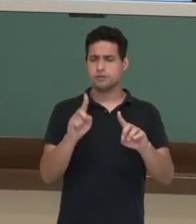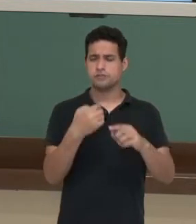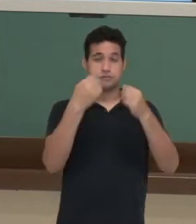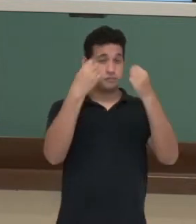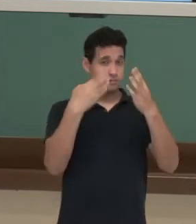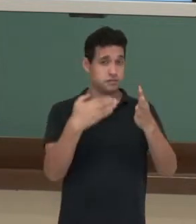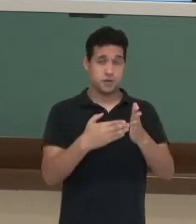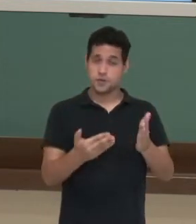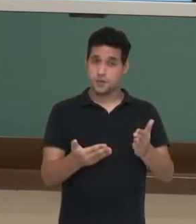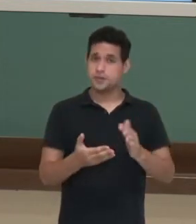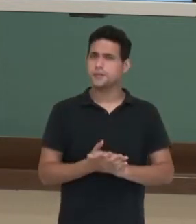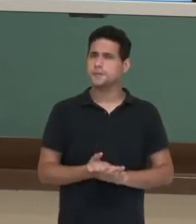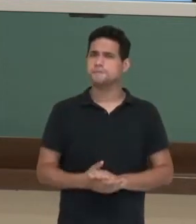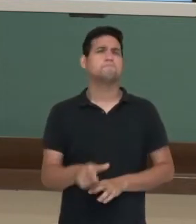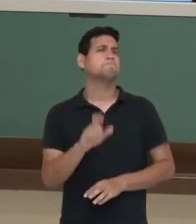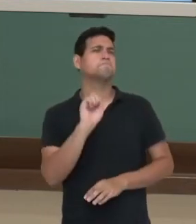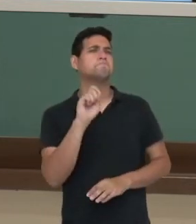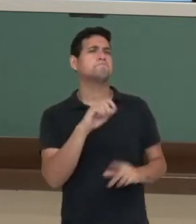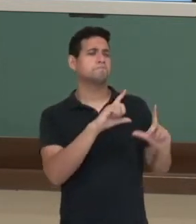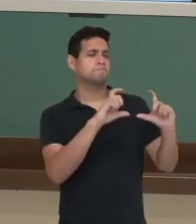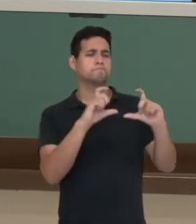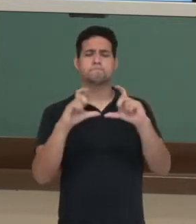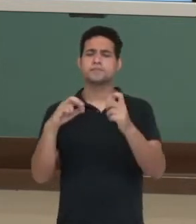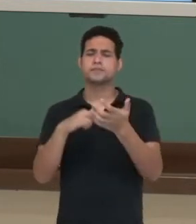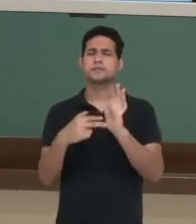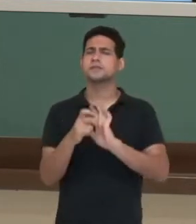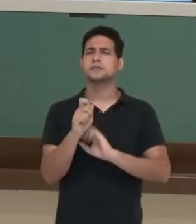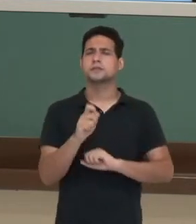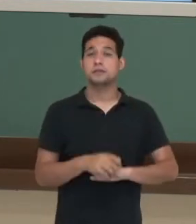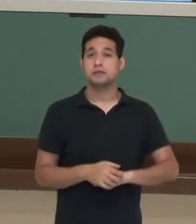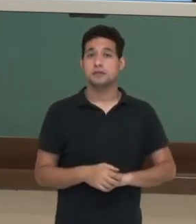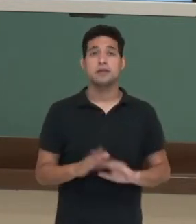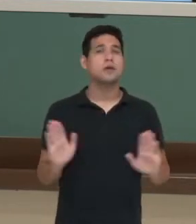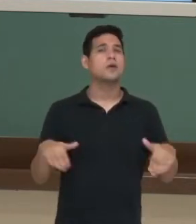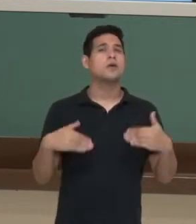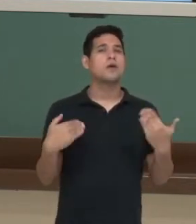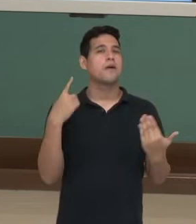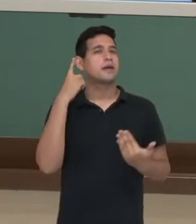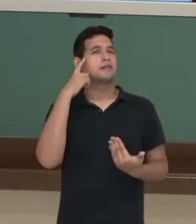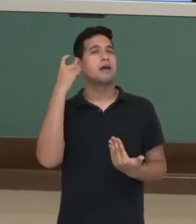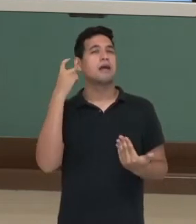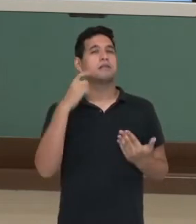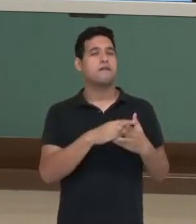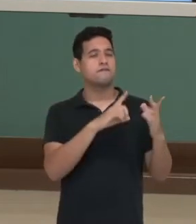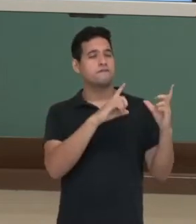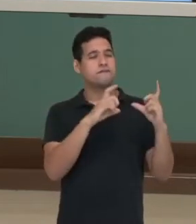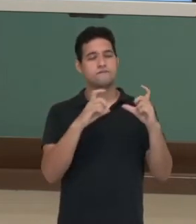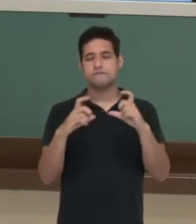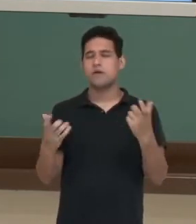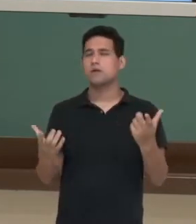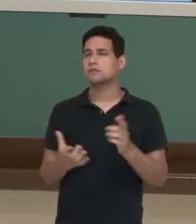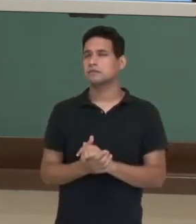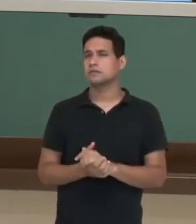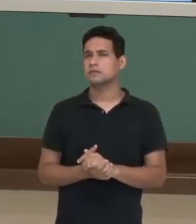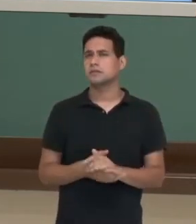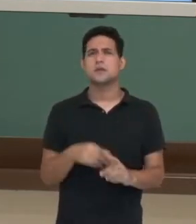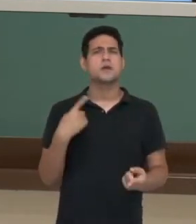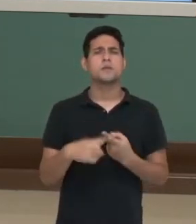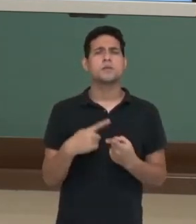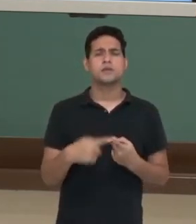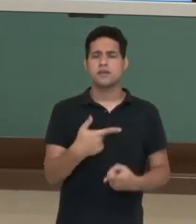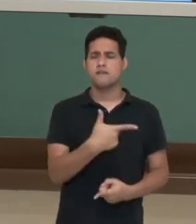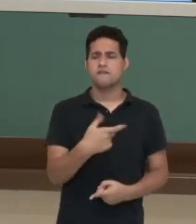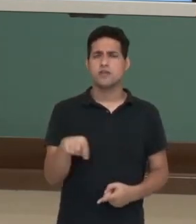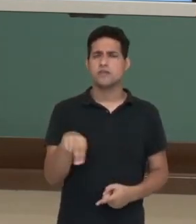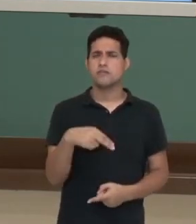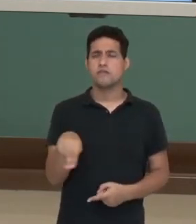até agora, o que essas imagens têm? Quais são as intenções dessas imagens? E por que 20 de novembro é